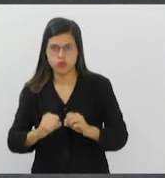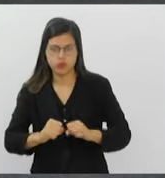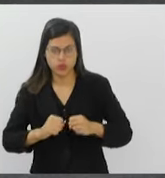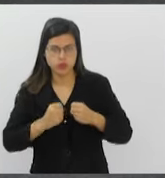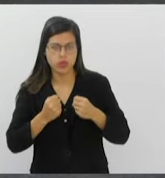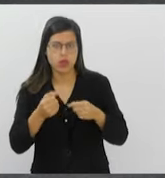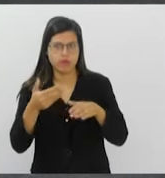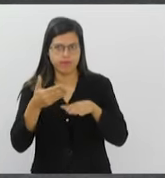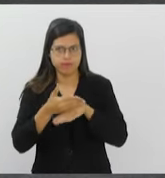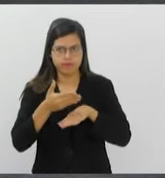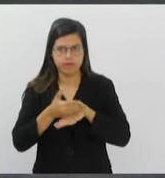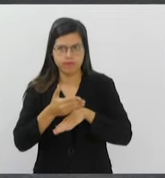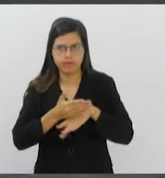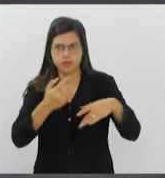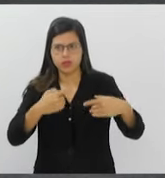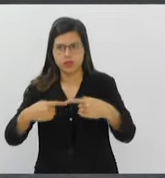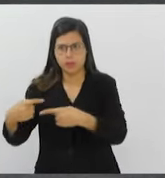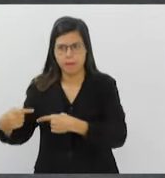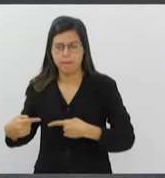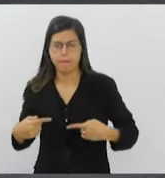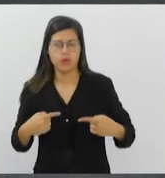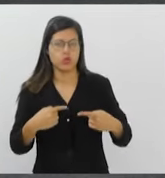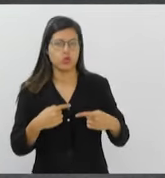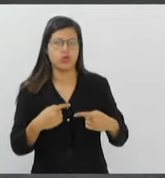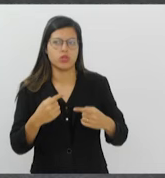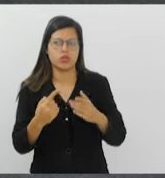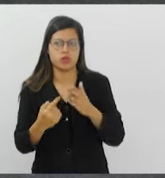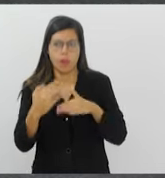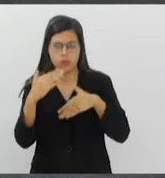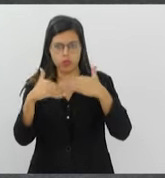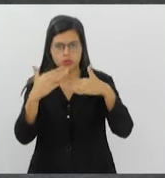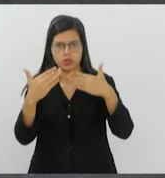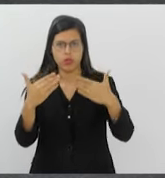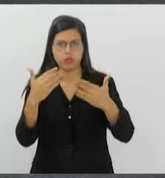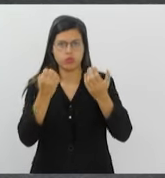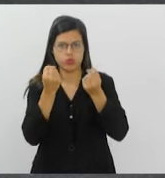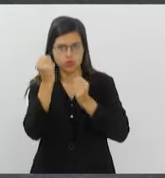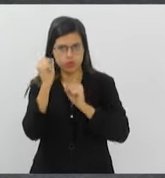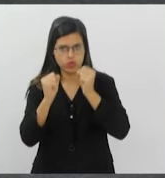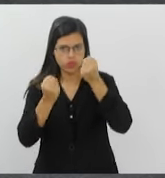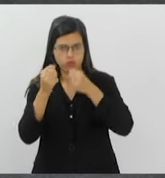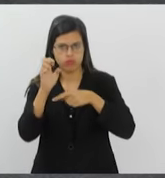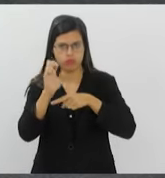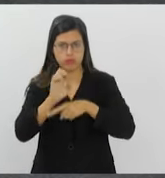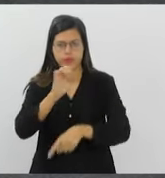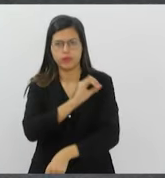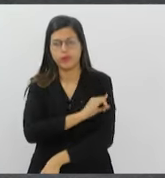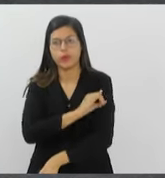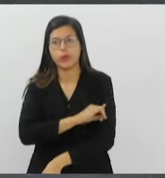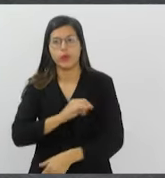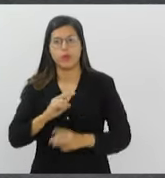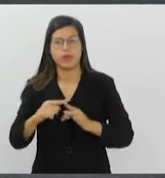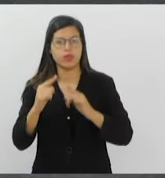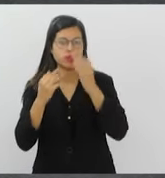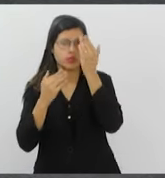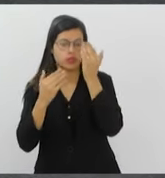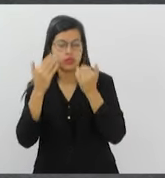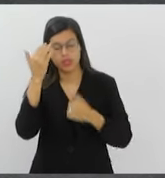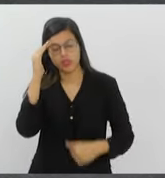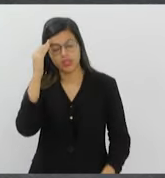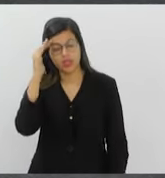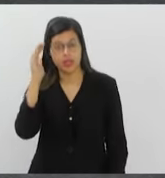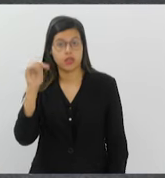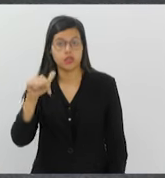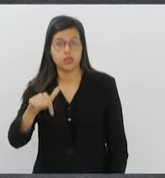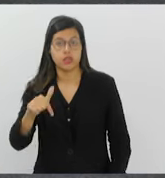as discussões sobre o processo de reindustrialização do Estado do Rio de Janeiro, mas a gente entende que o ciclo que se abre